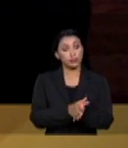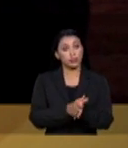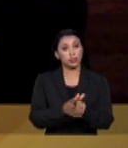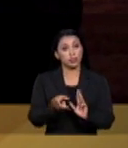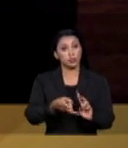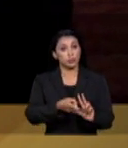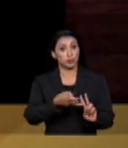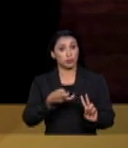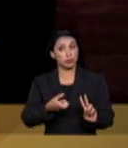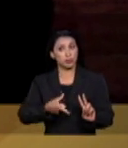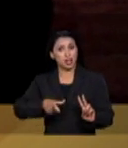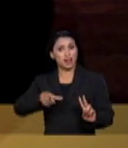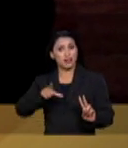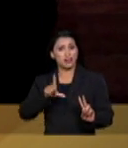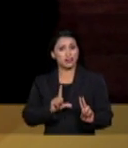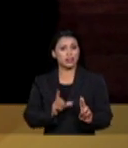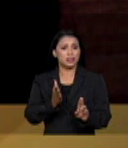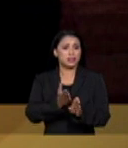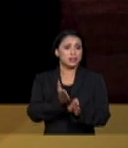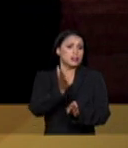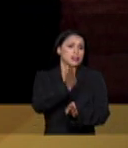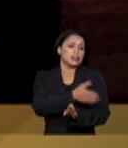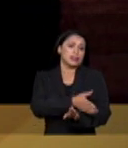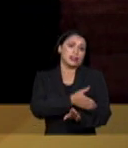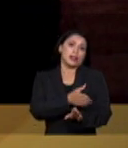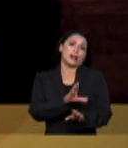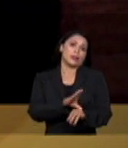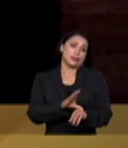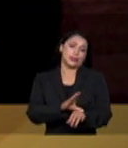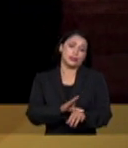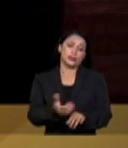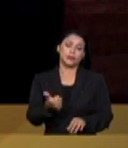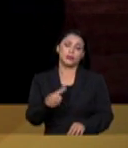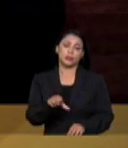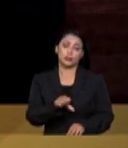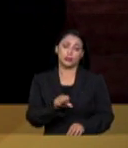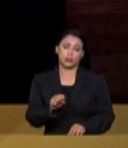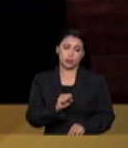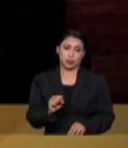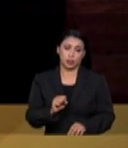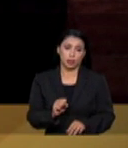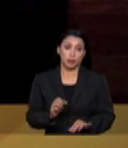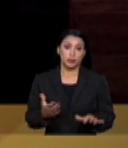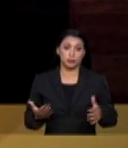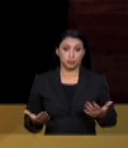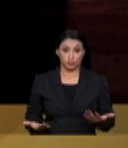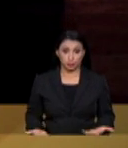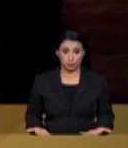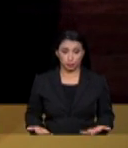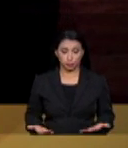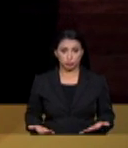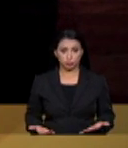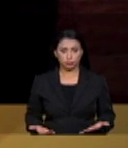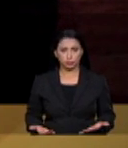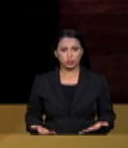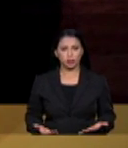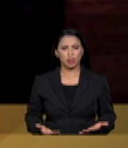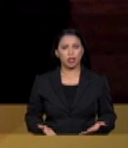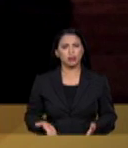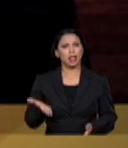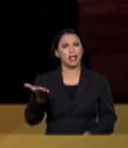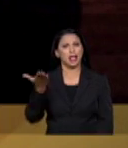Índios a condição de 1988 e de fato desde o período